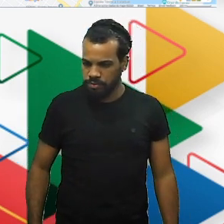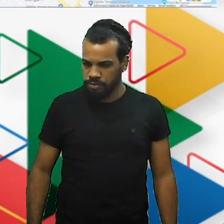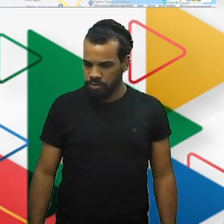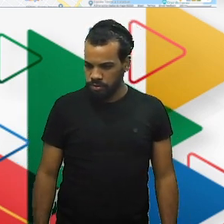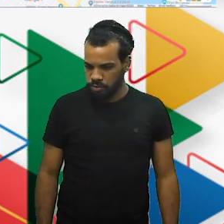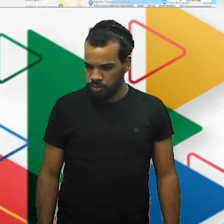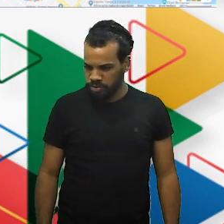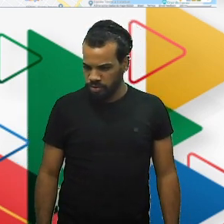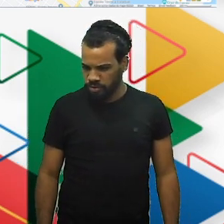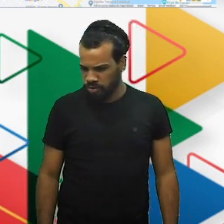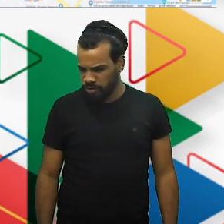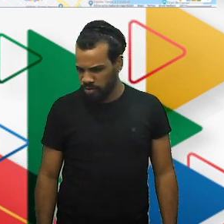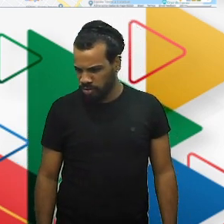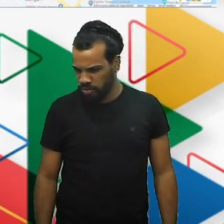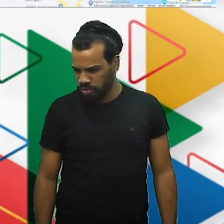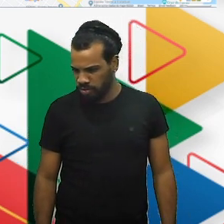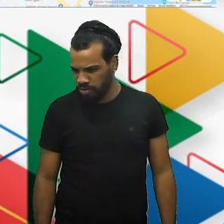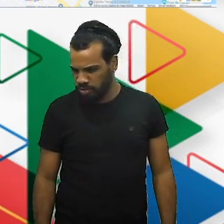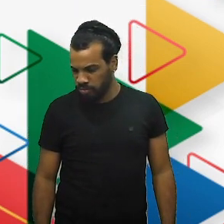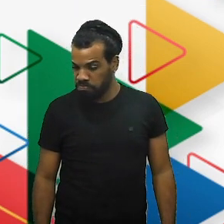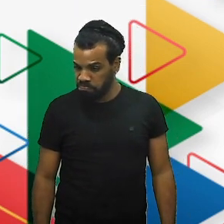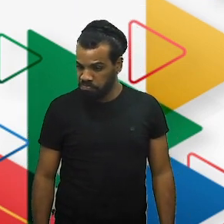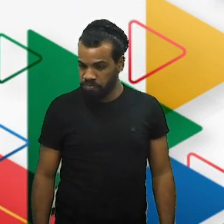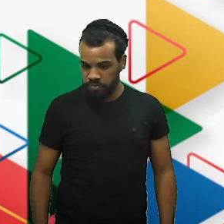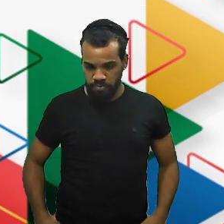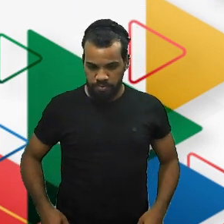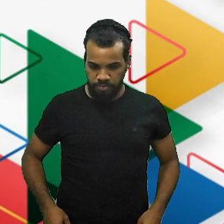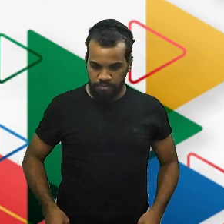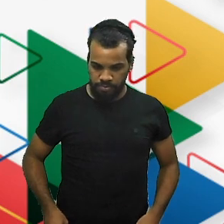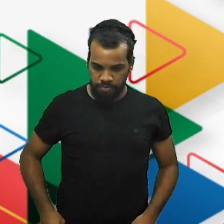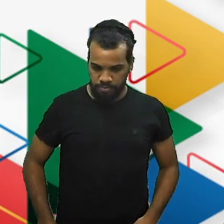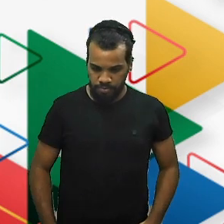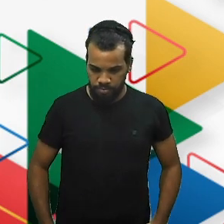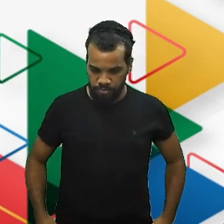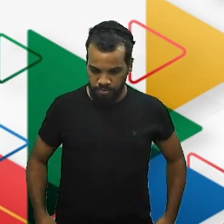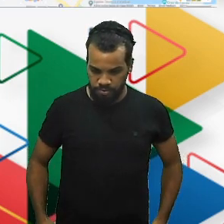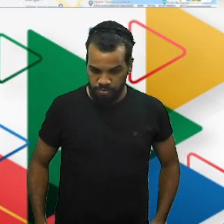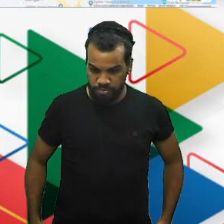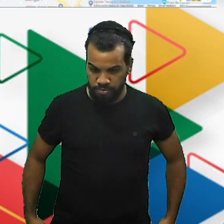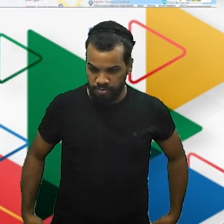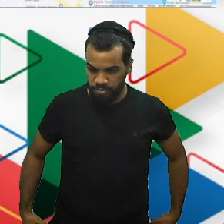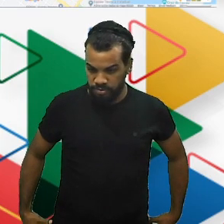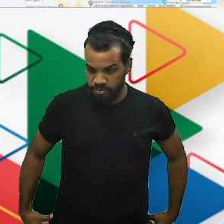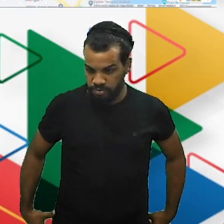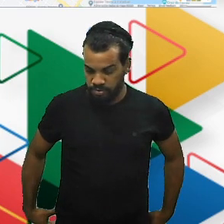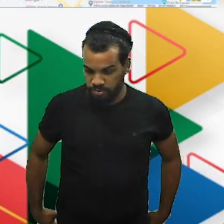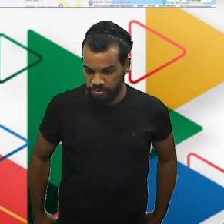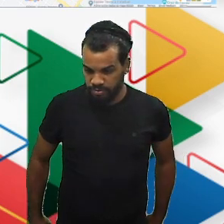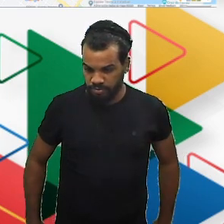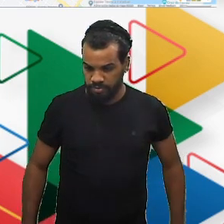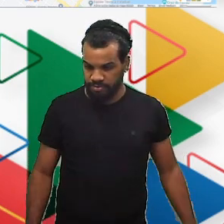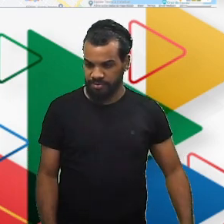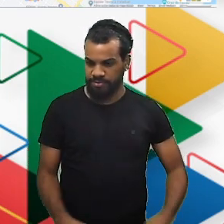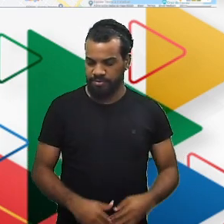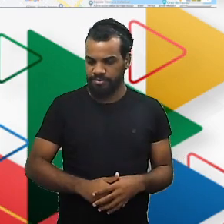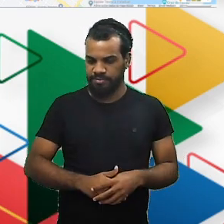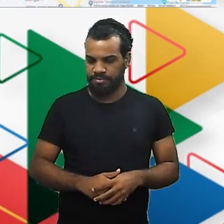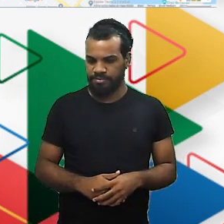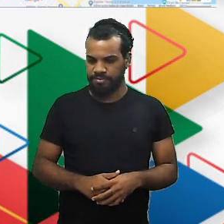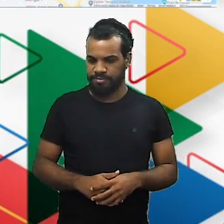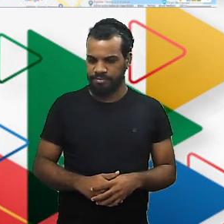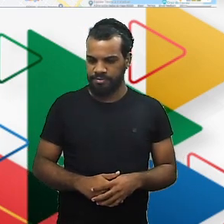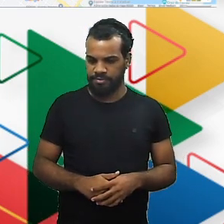questãozinha número 4 é uma questão muito linda, é uma questão que eu gosto demais dela. Olha só,